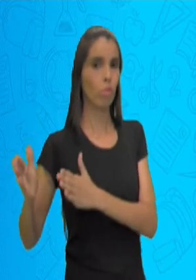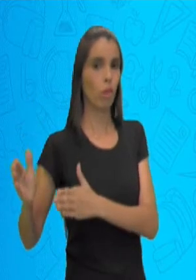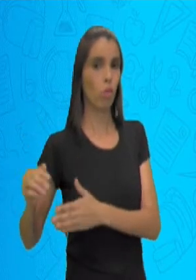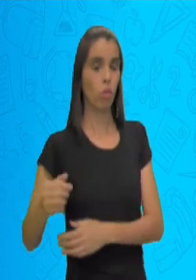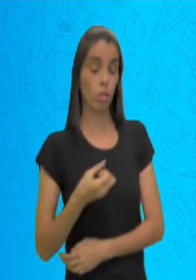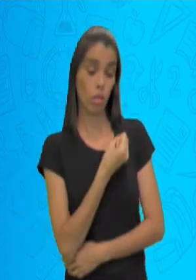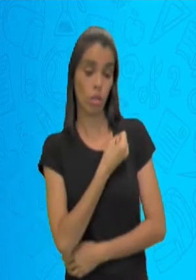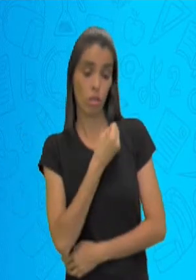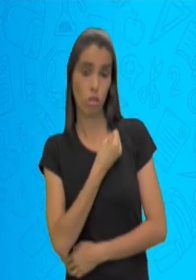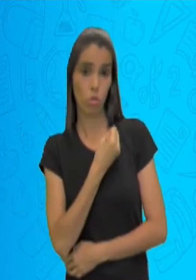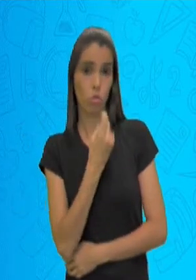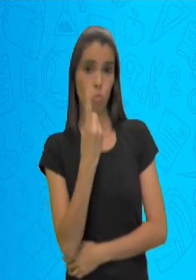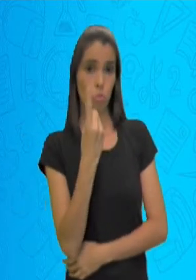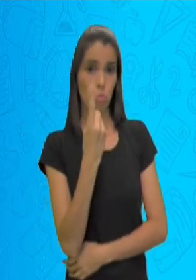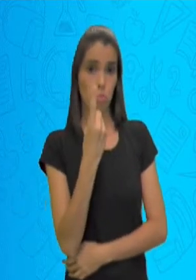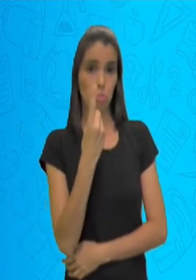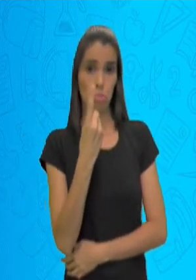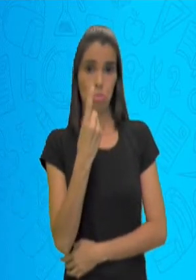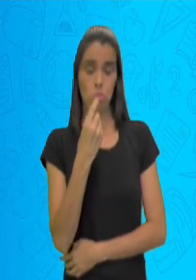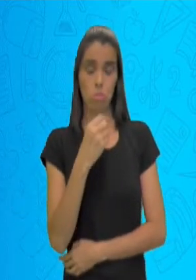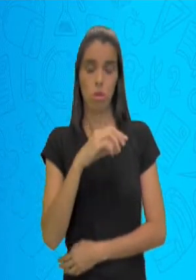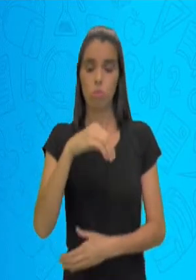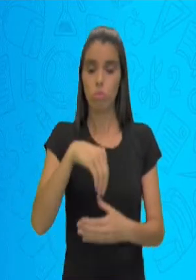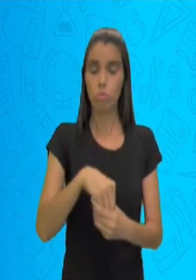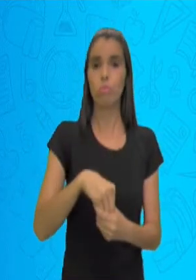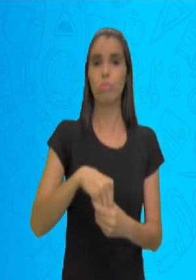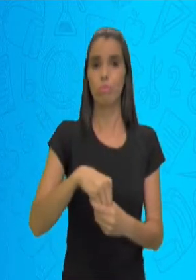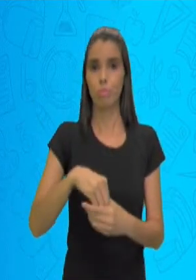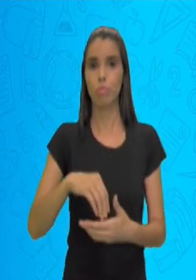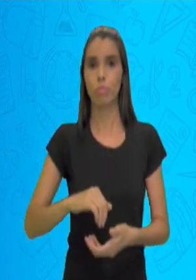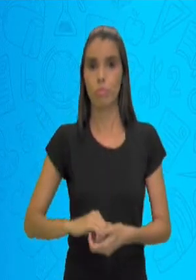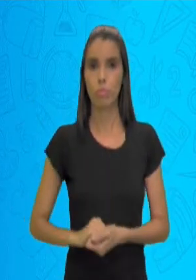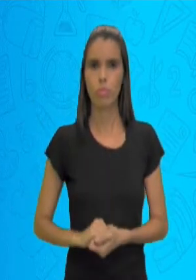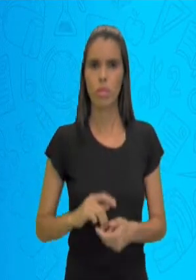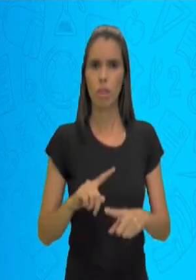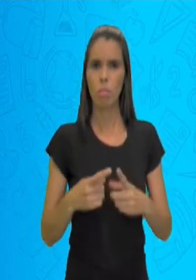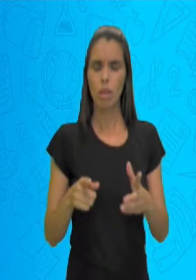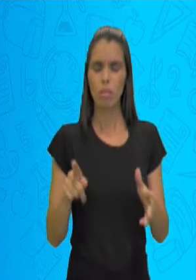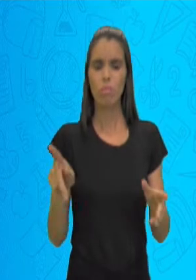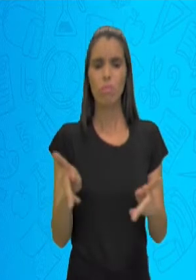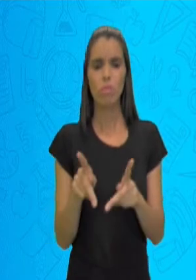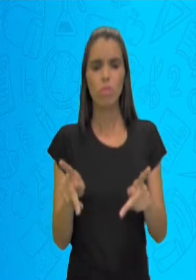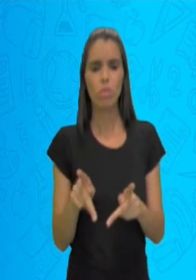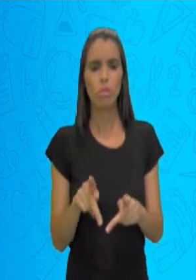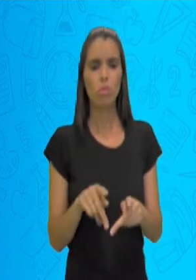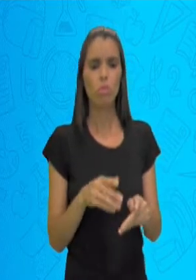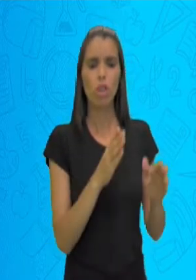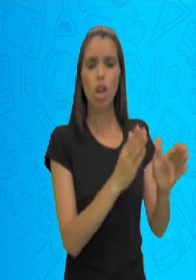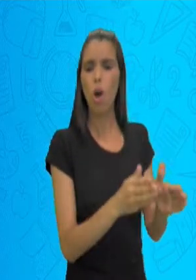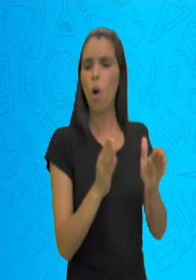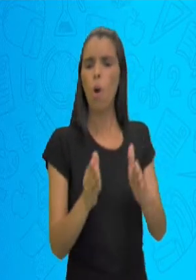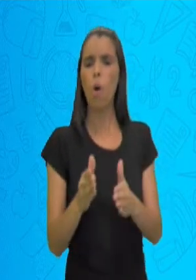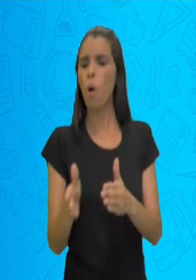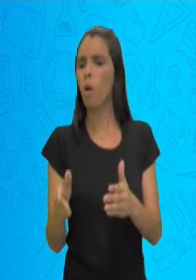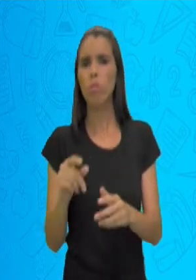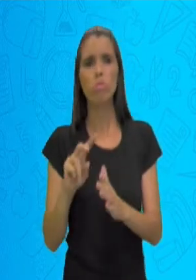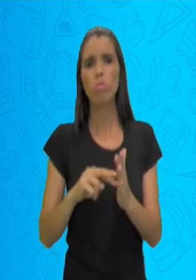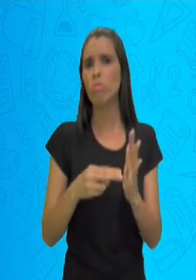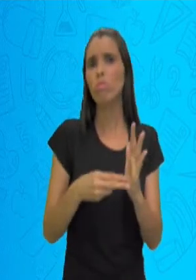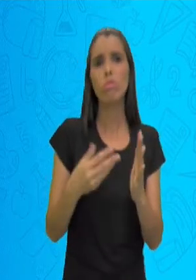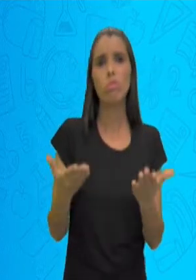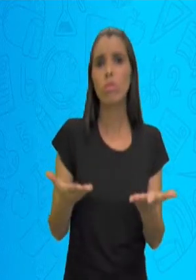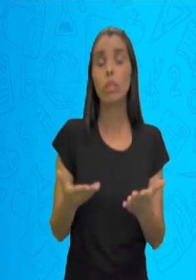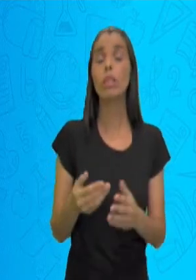ocupou. Professora, que ordem é essa? É justamente a unidade de milhar. É quando